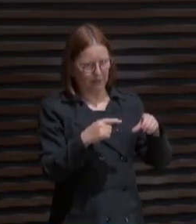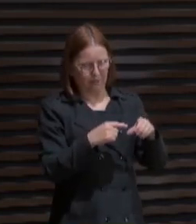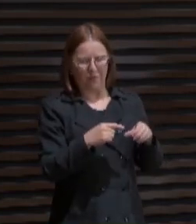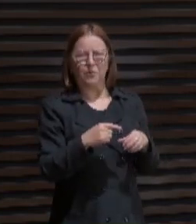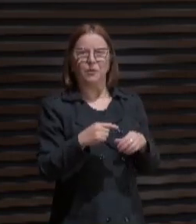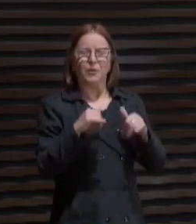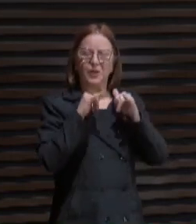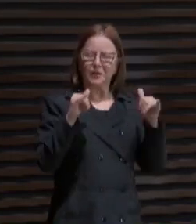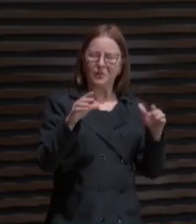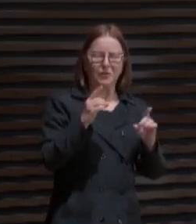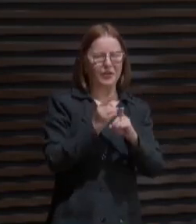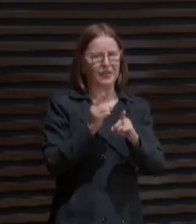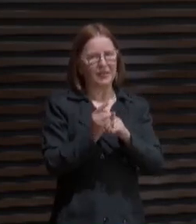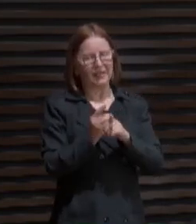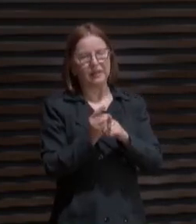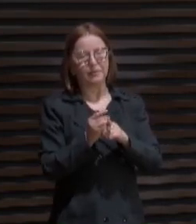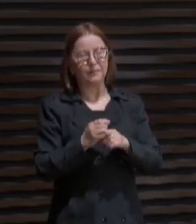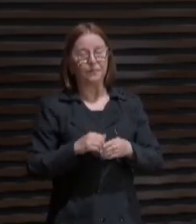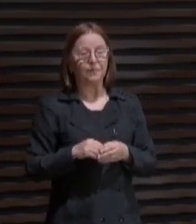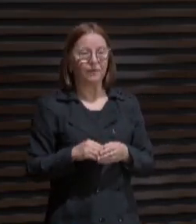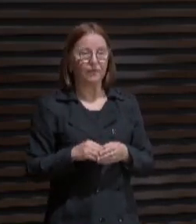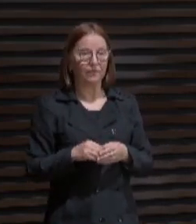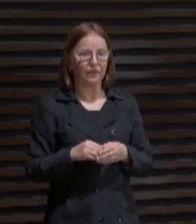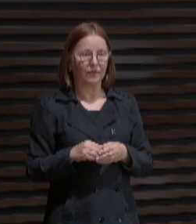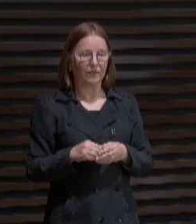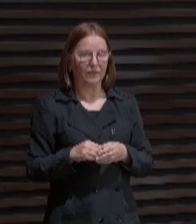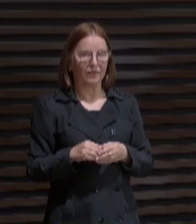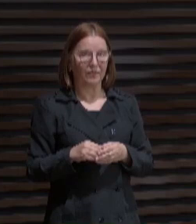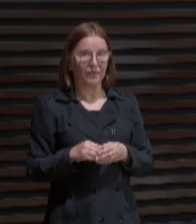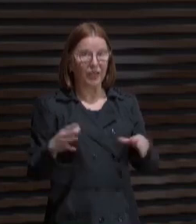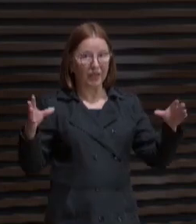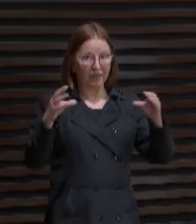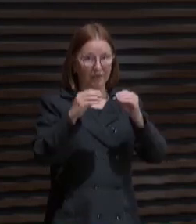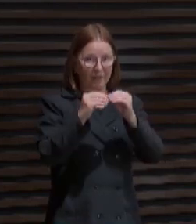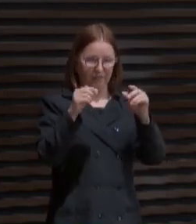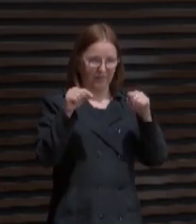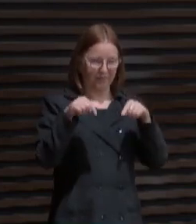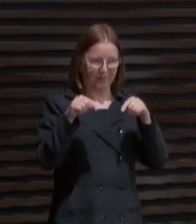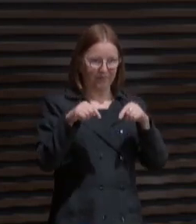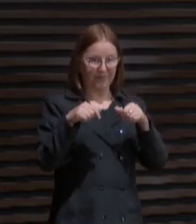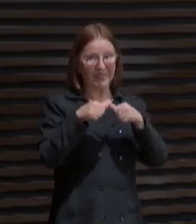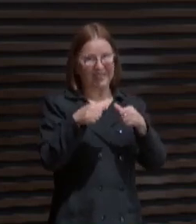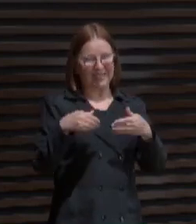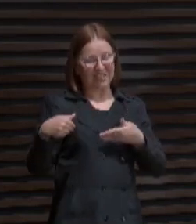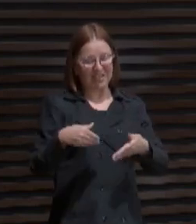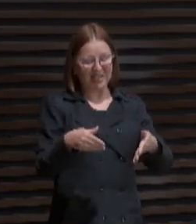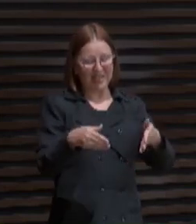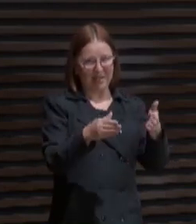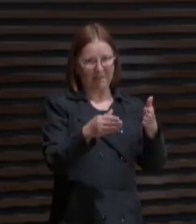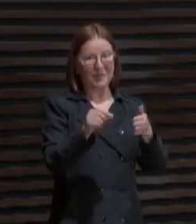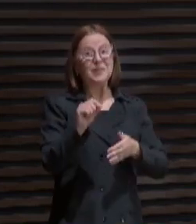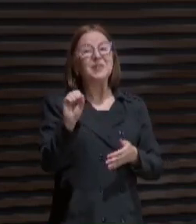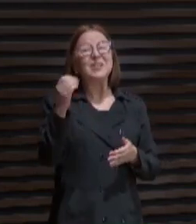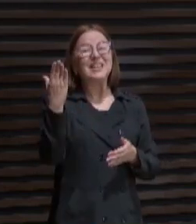rumo a Emaús. E a síntese aqui desse caminho, e o que acontece